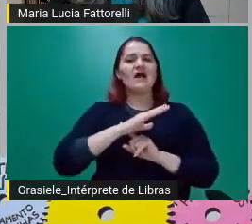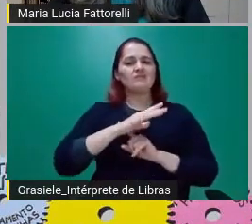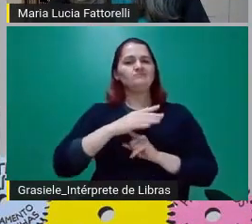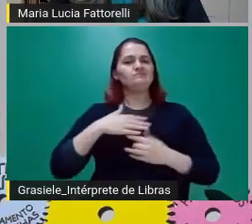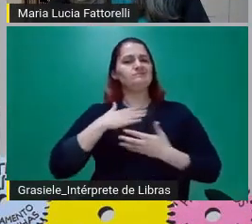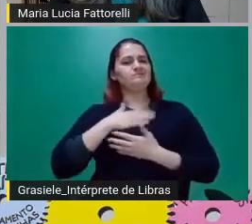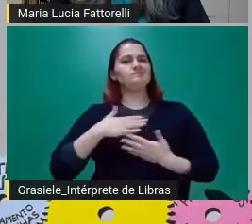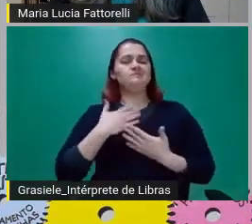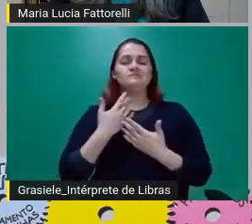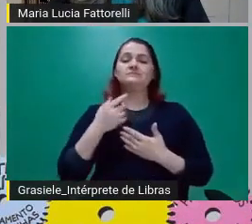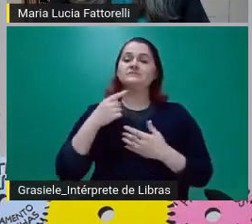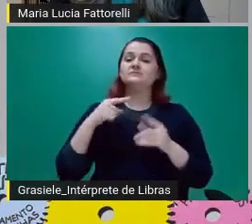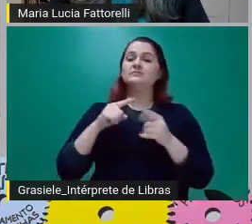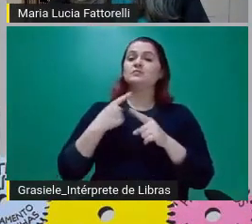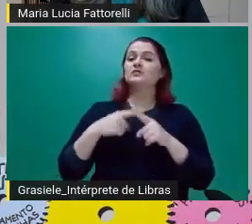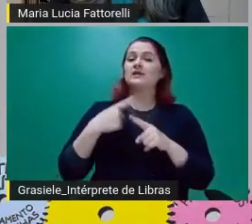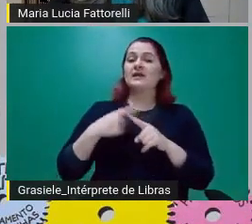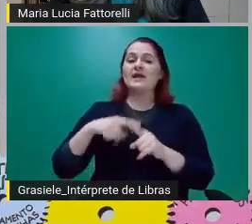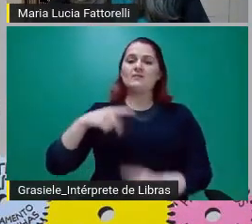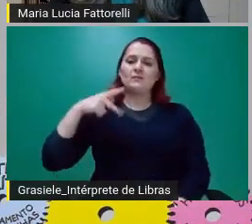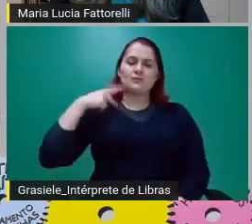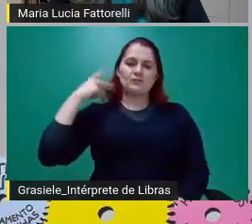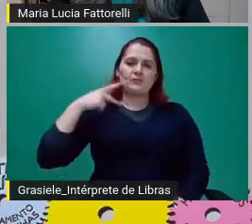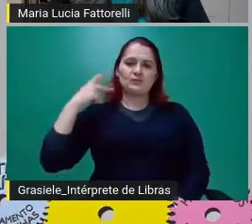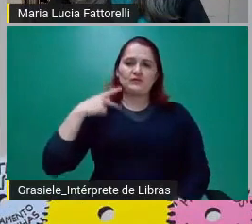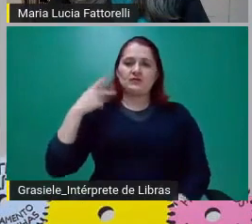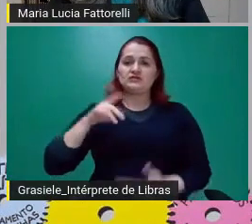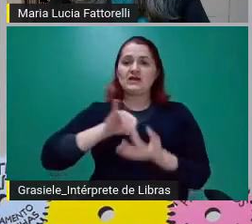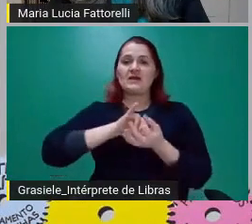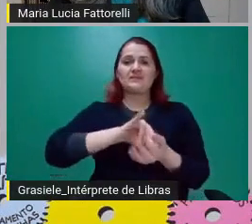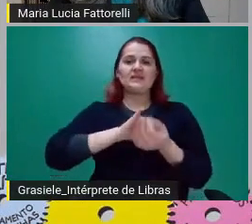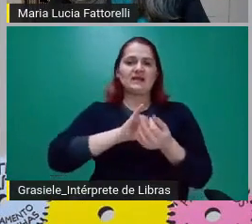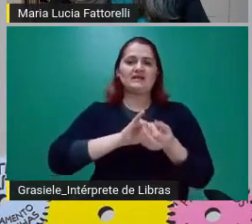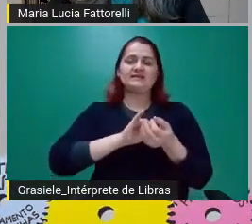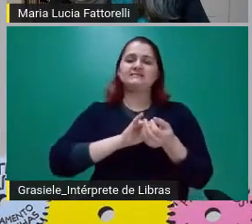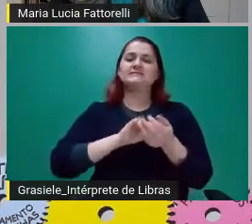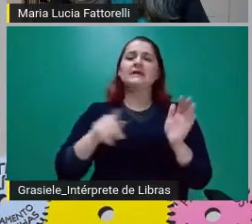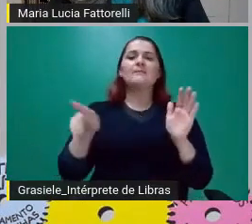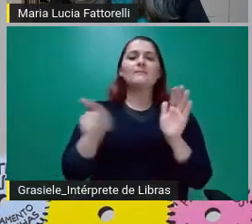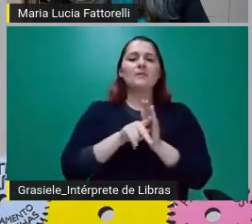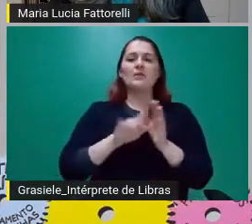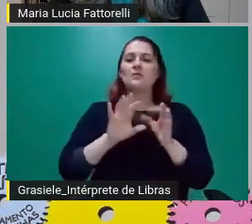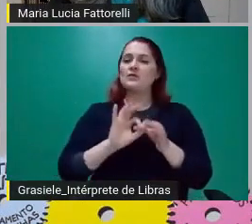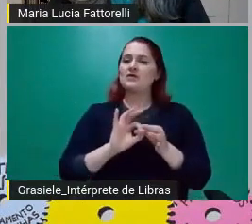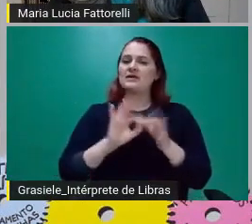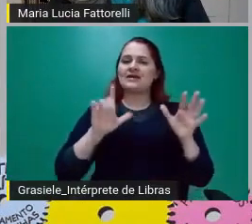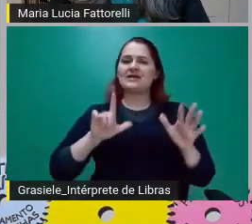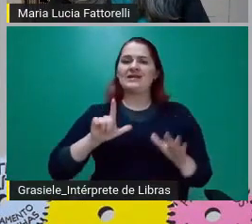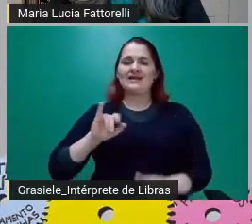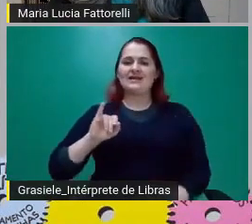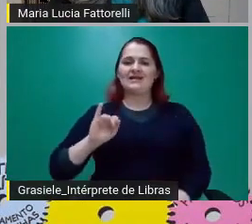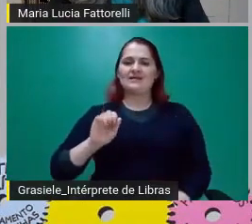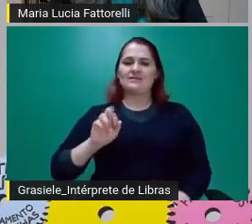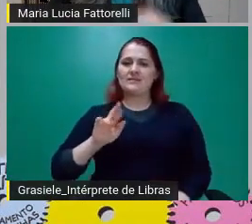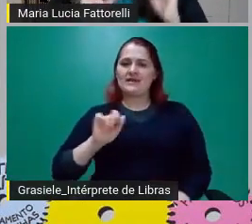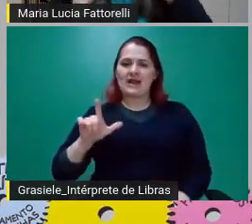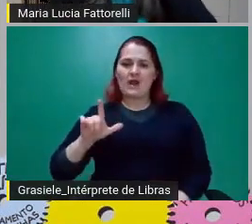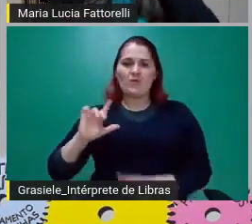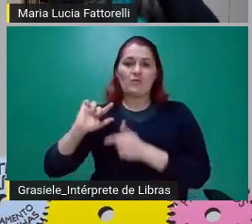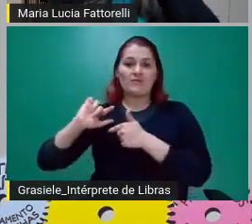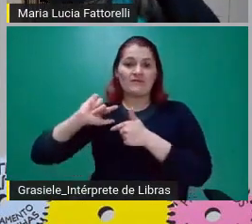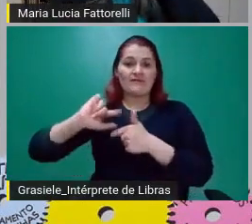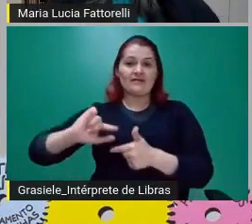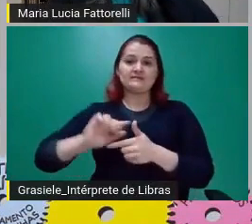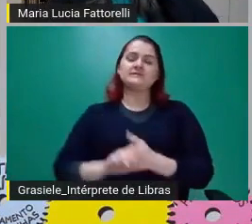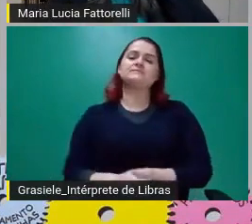são políticas capitalistas liberais clássicas, né? E que nós aqui no